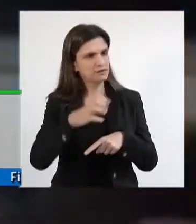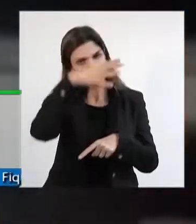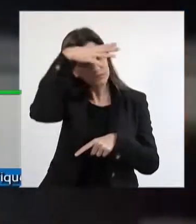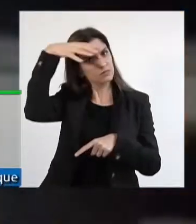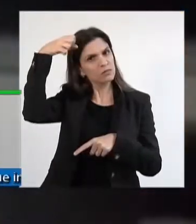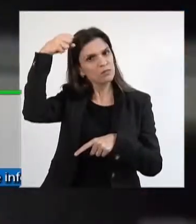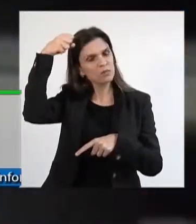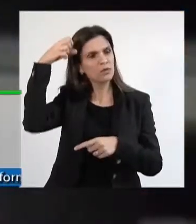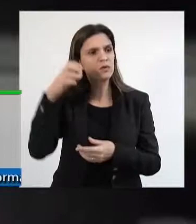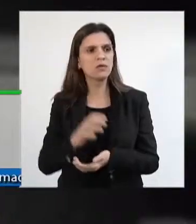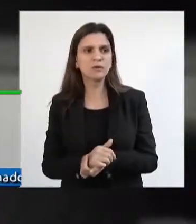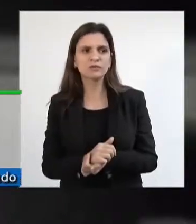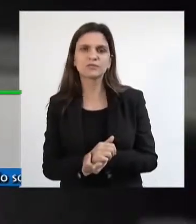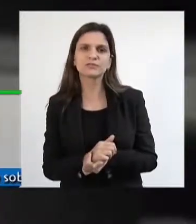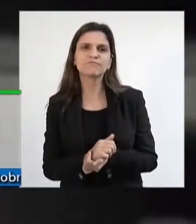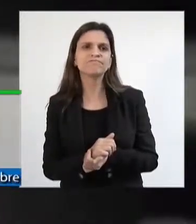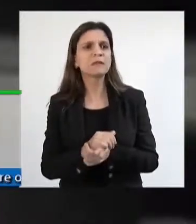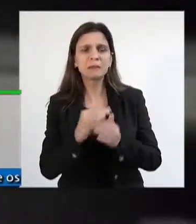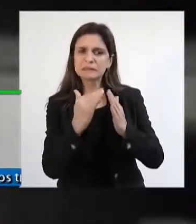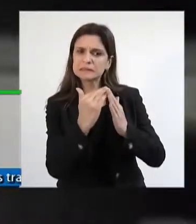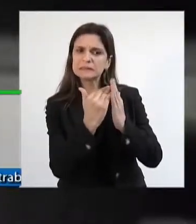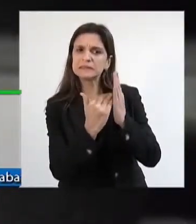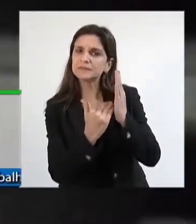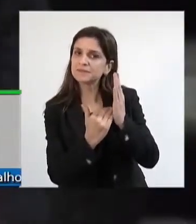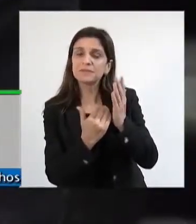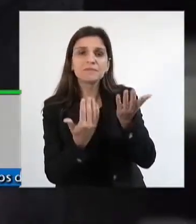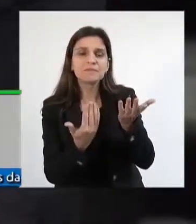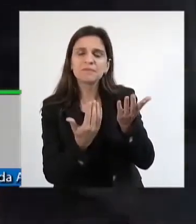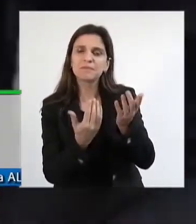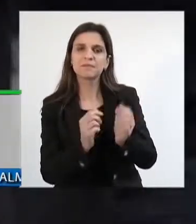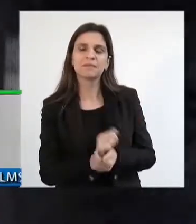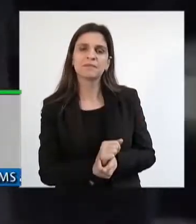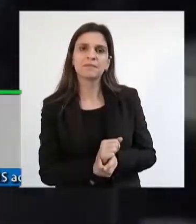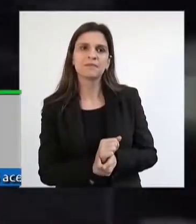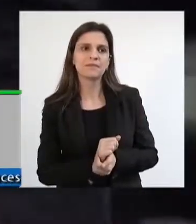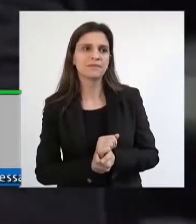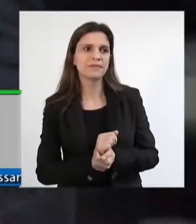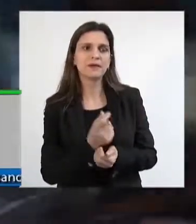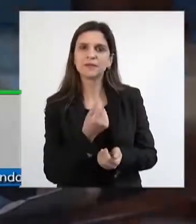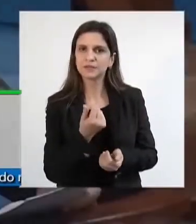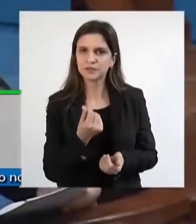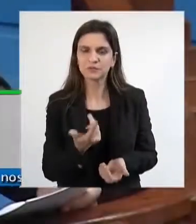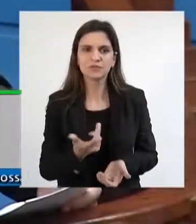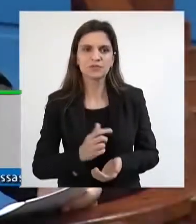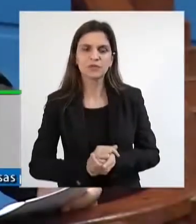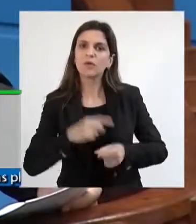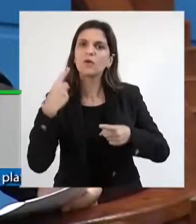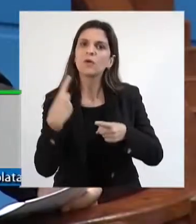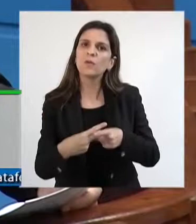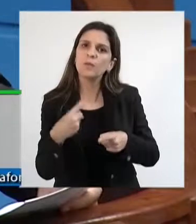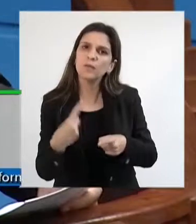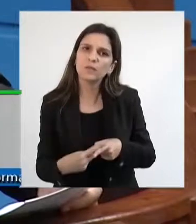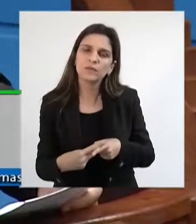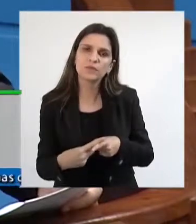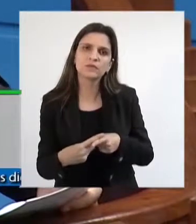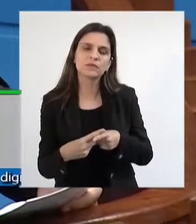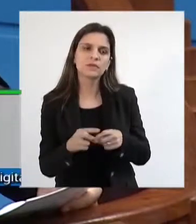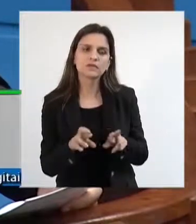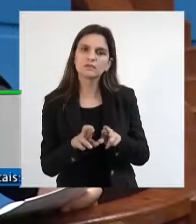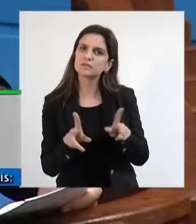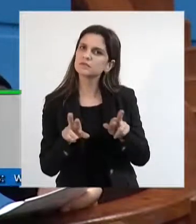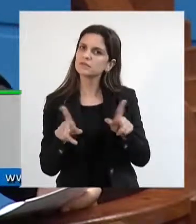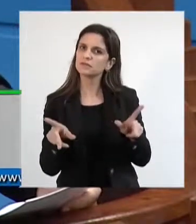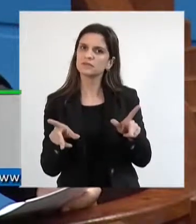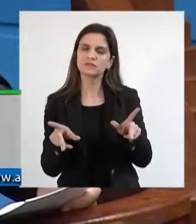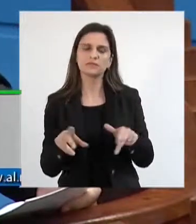11,29%, portanto, abaixo do reajuste que nós tivemos aqui. Então, veja, por que essa diferença tão